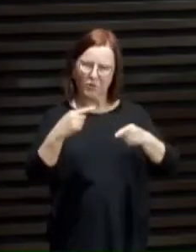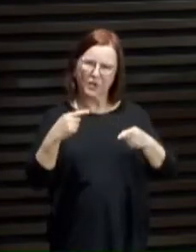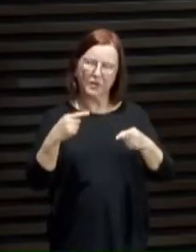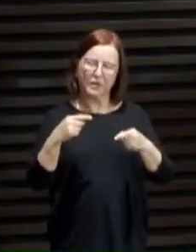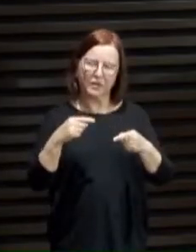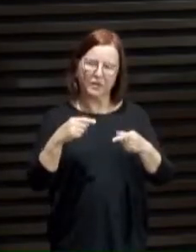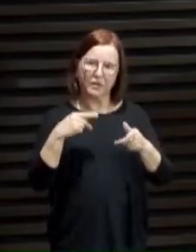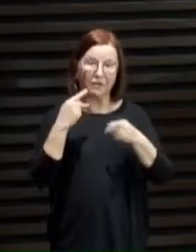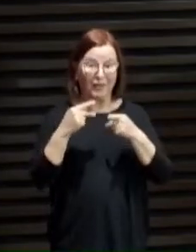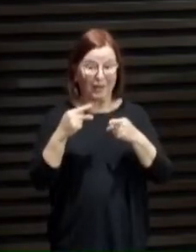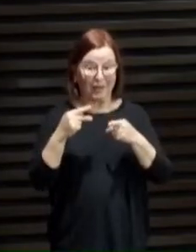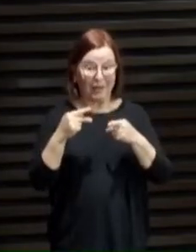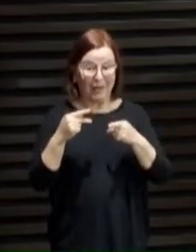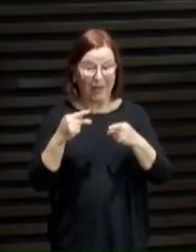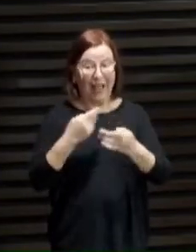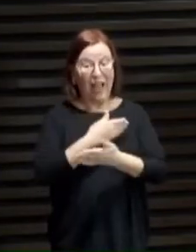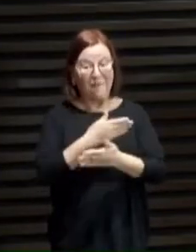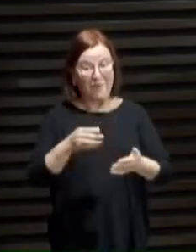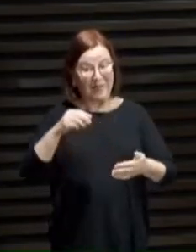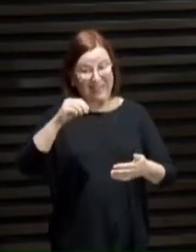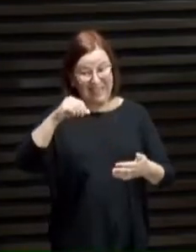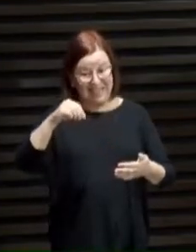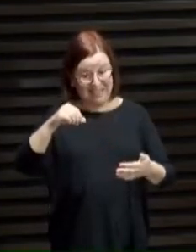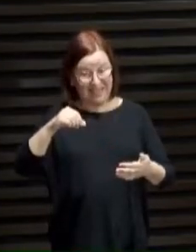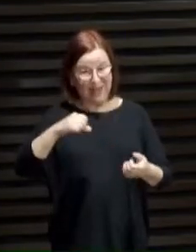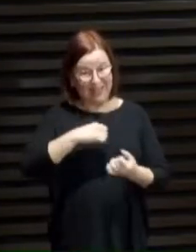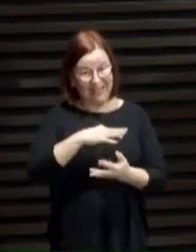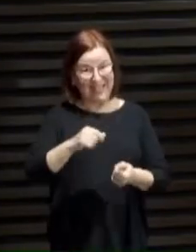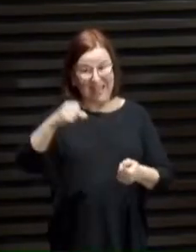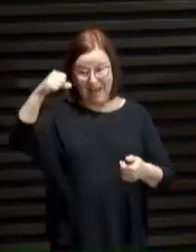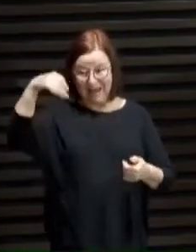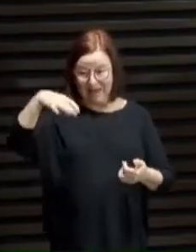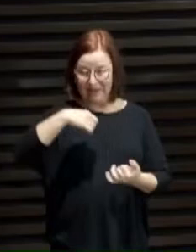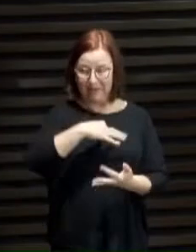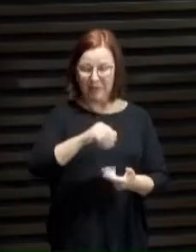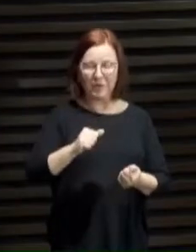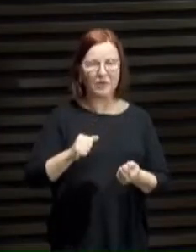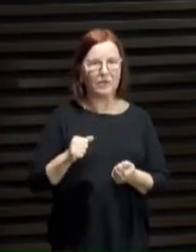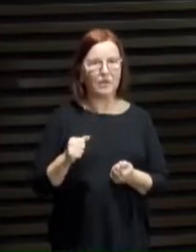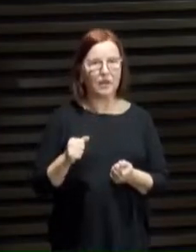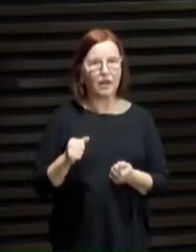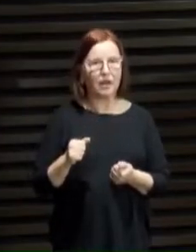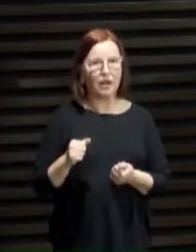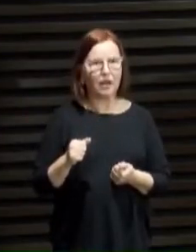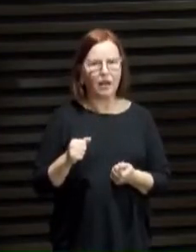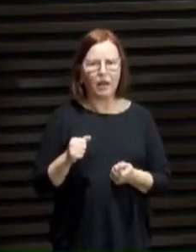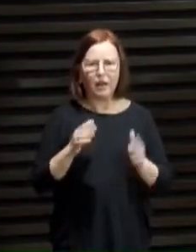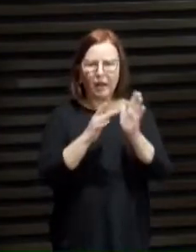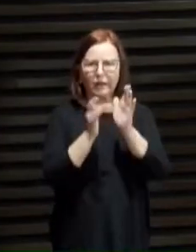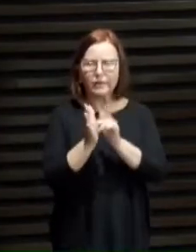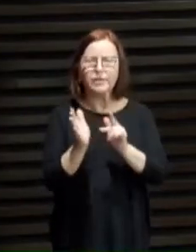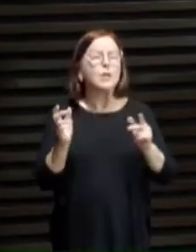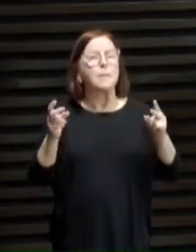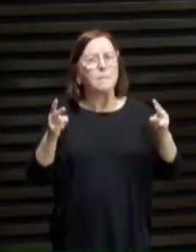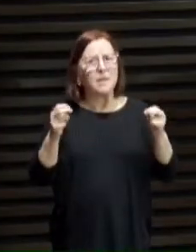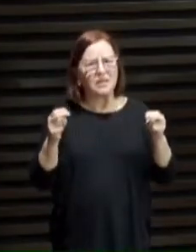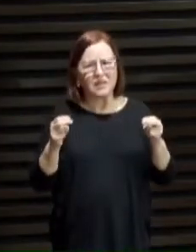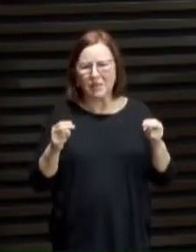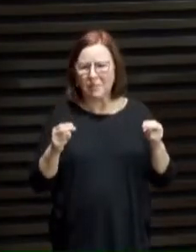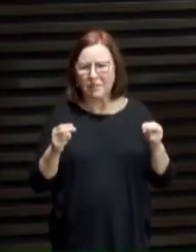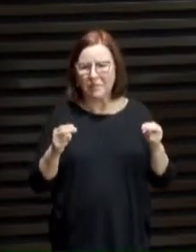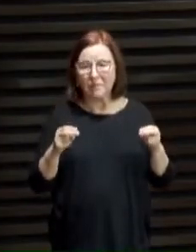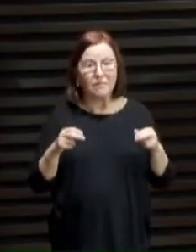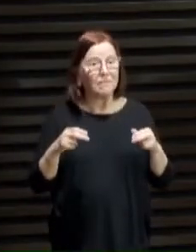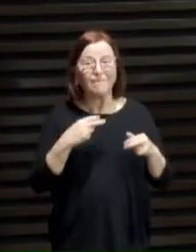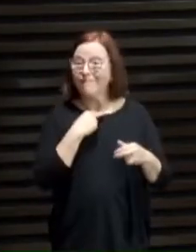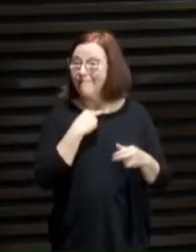terra, luz do mundo, tantas coisas Jesus está falando, de repente Jesus percebe que ele não pode continuar, o sermão precisa